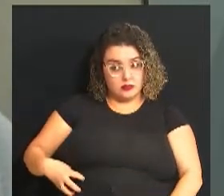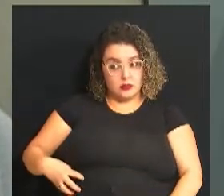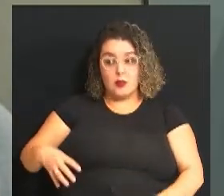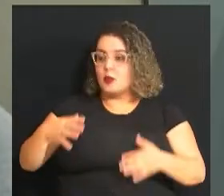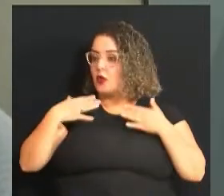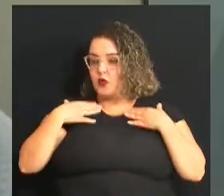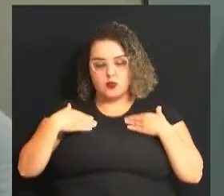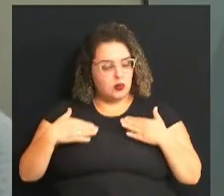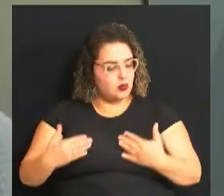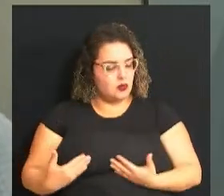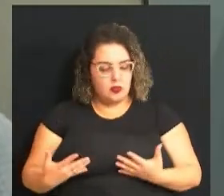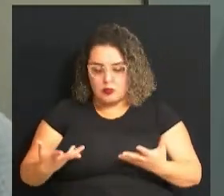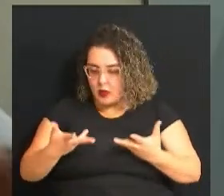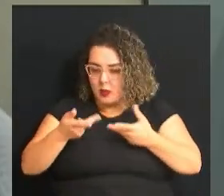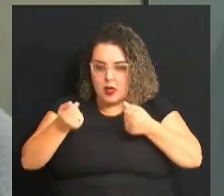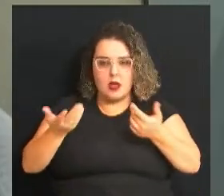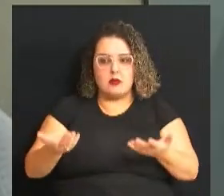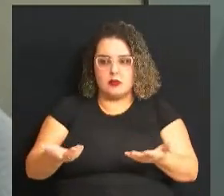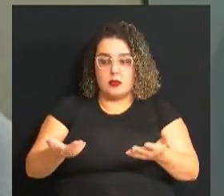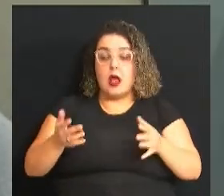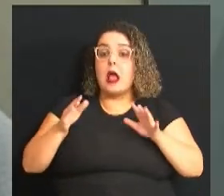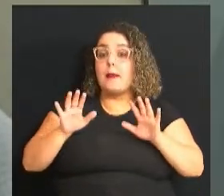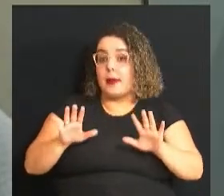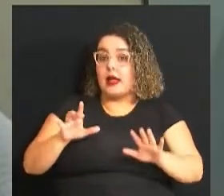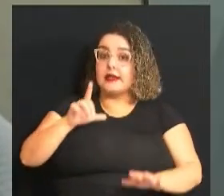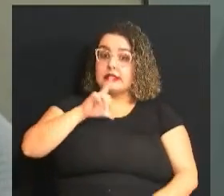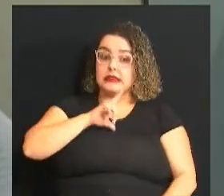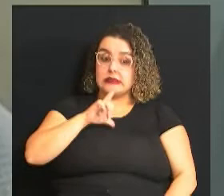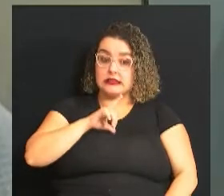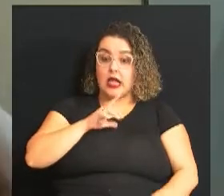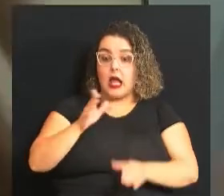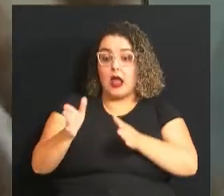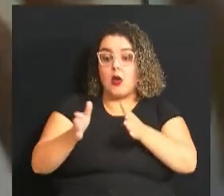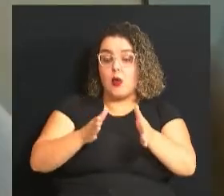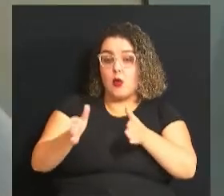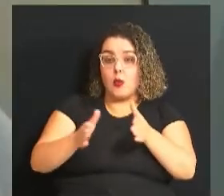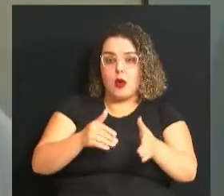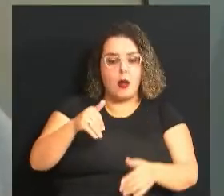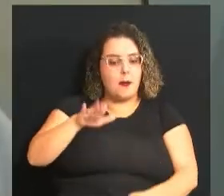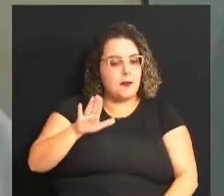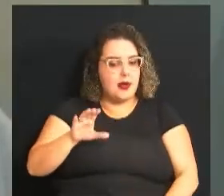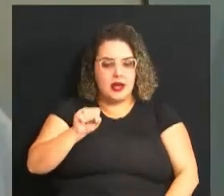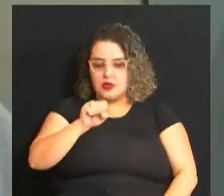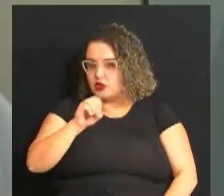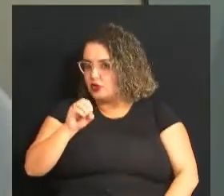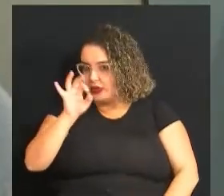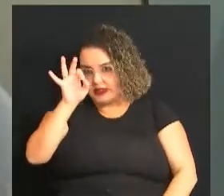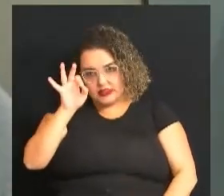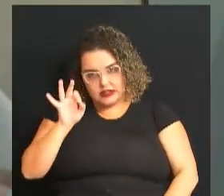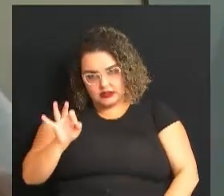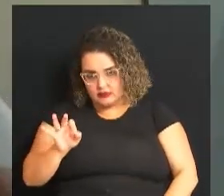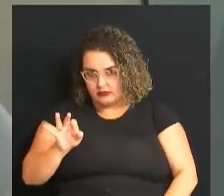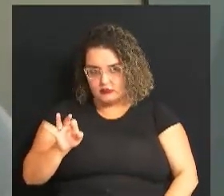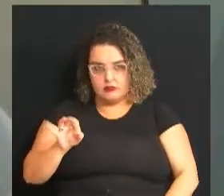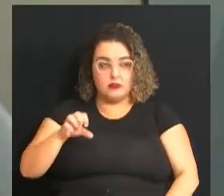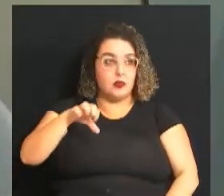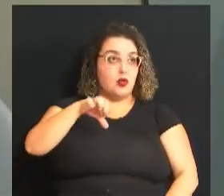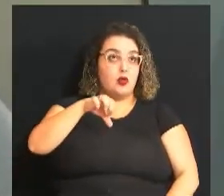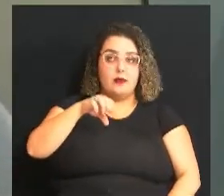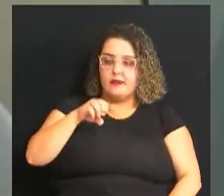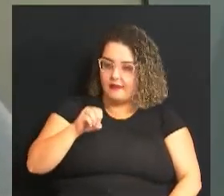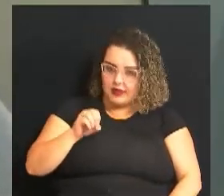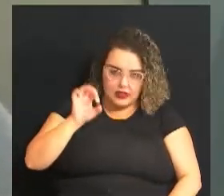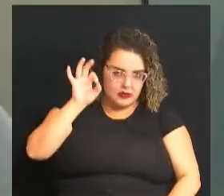incrível. Só que existe um momento em que mais de 80%, 90%